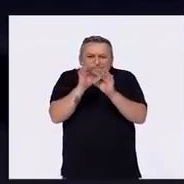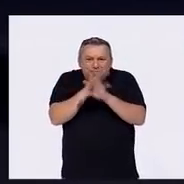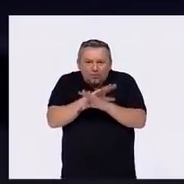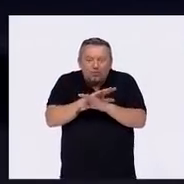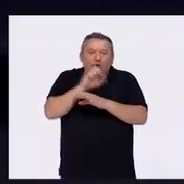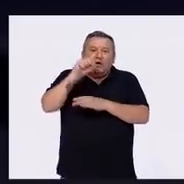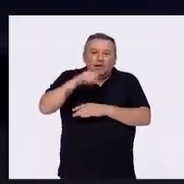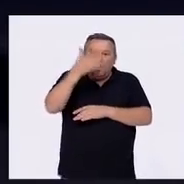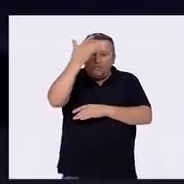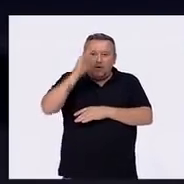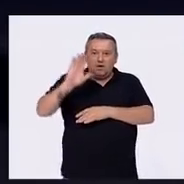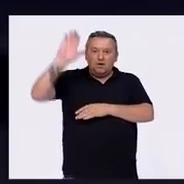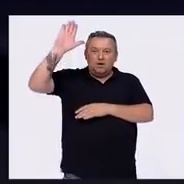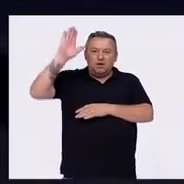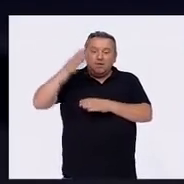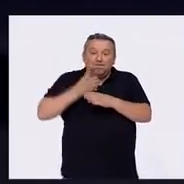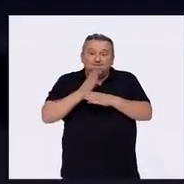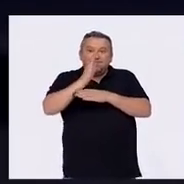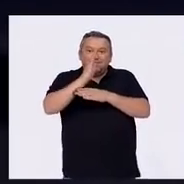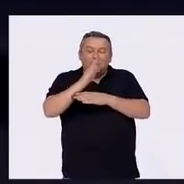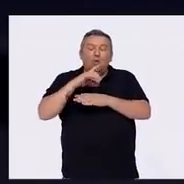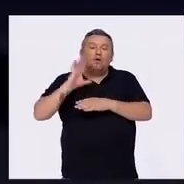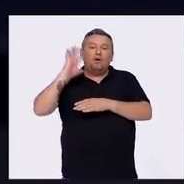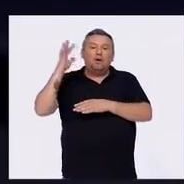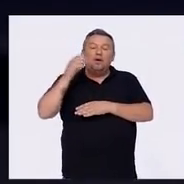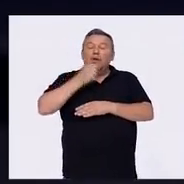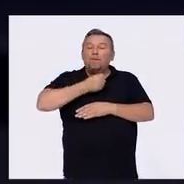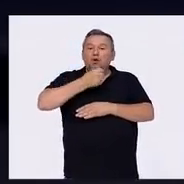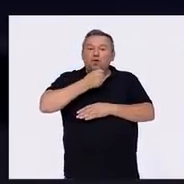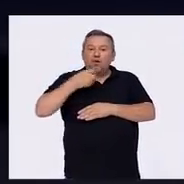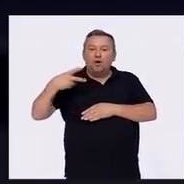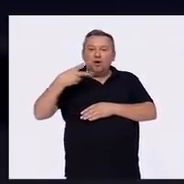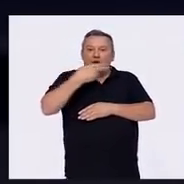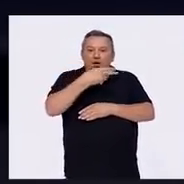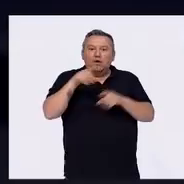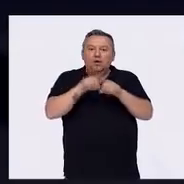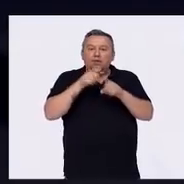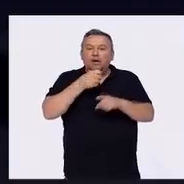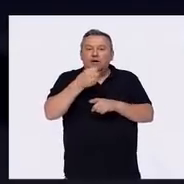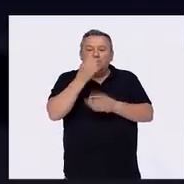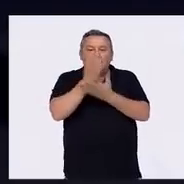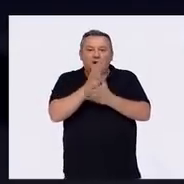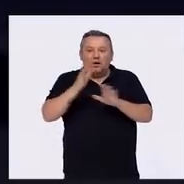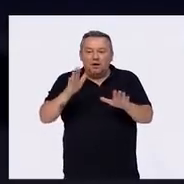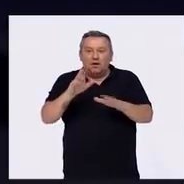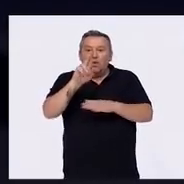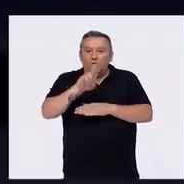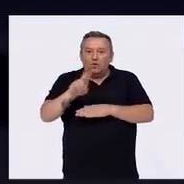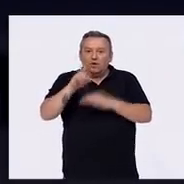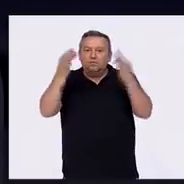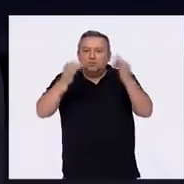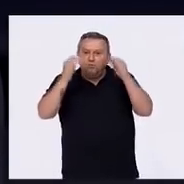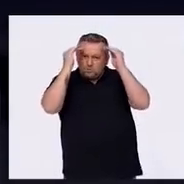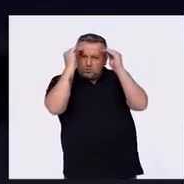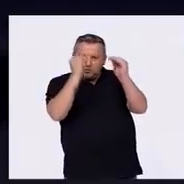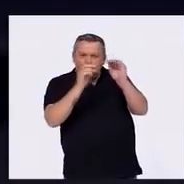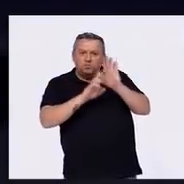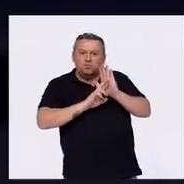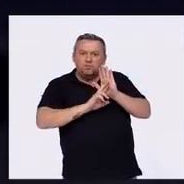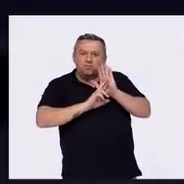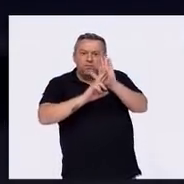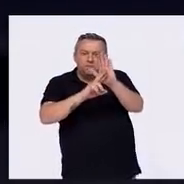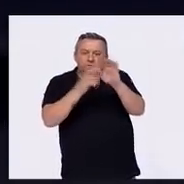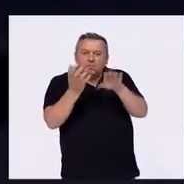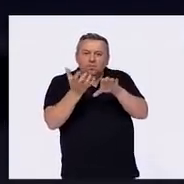o candidato ultrapasse esse tempo, o microfone será cortado e a entrevista encerrada. Usamos como critério a representatividade